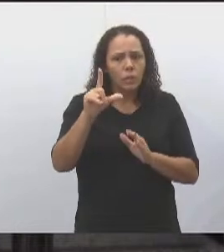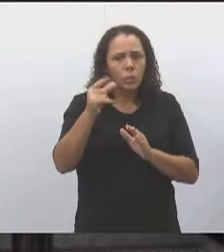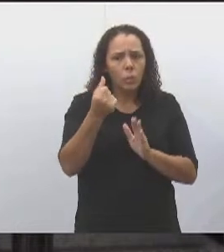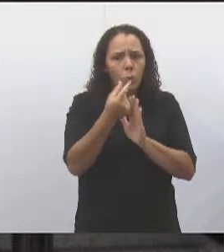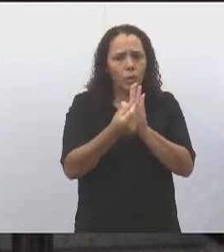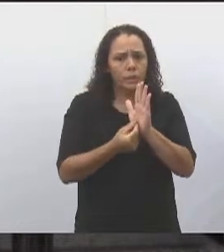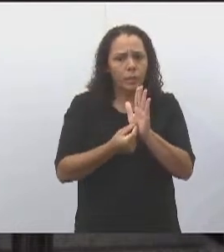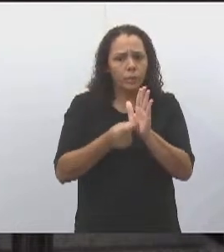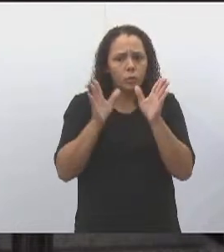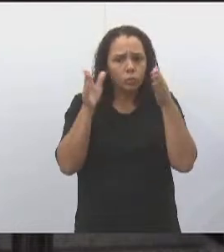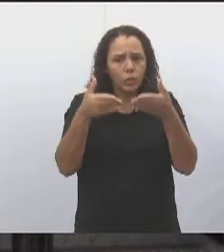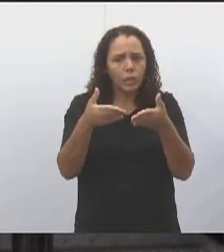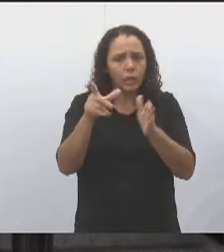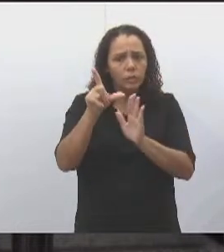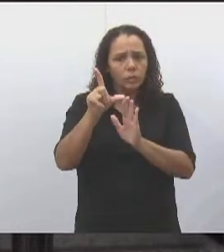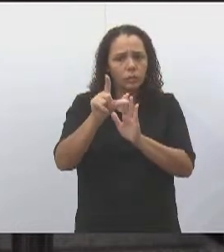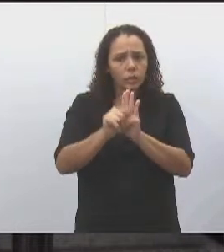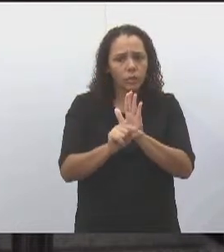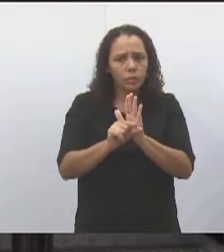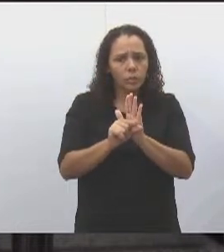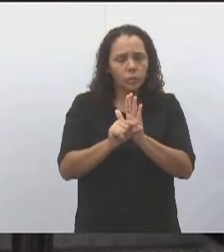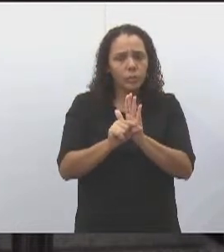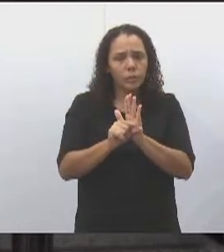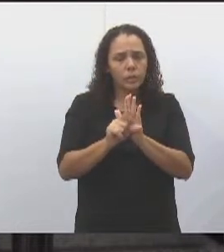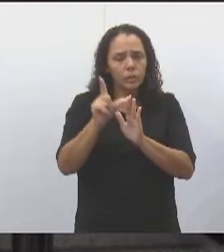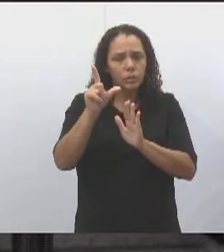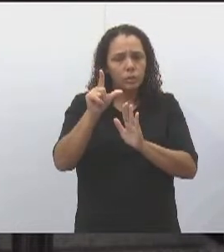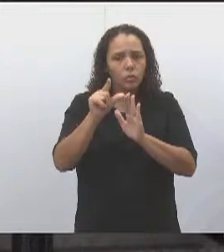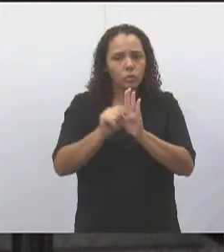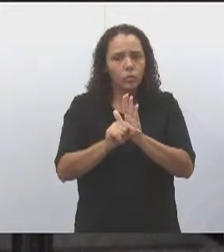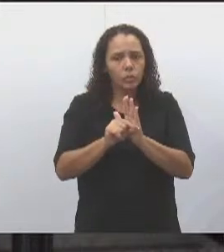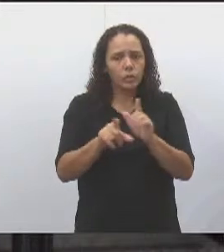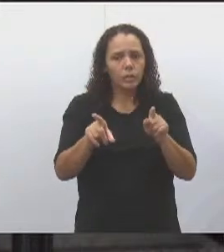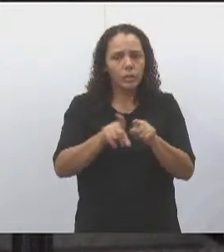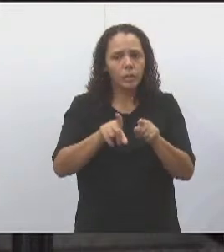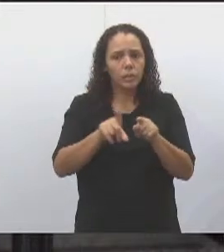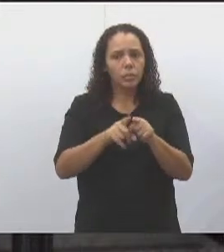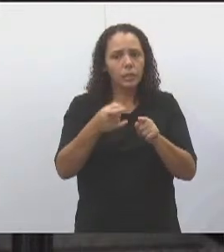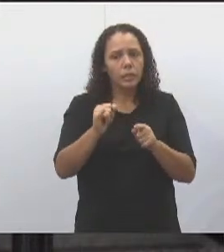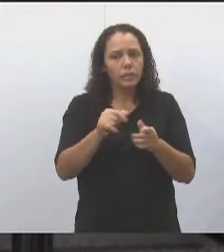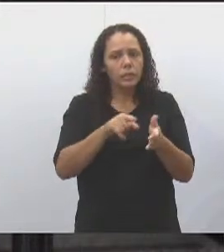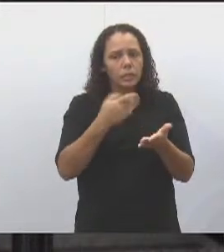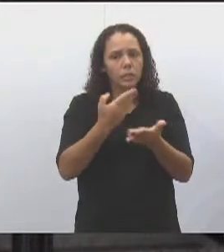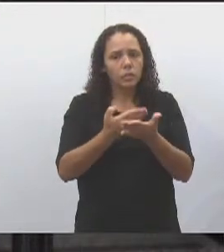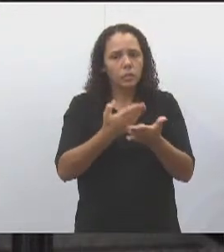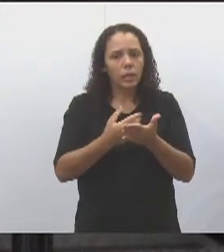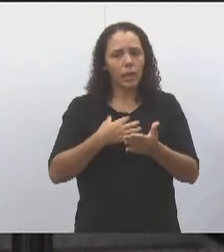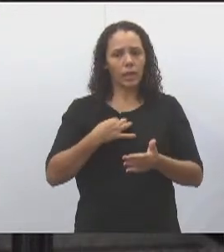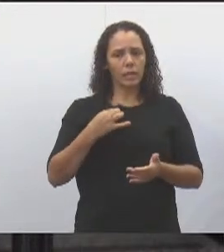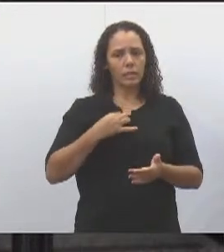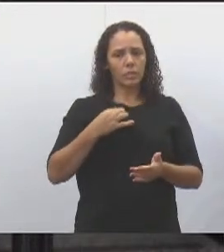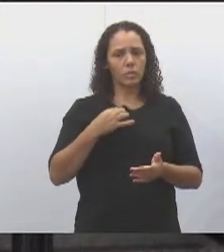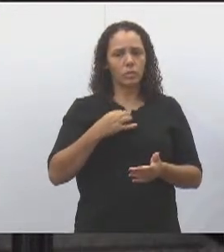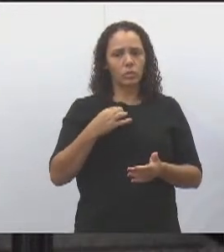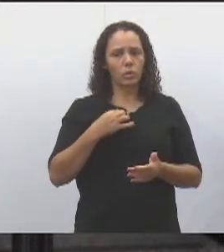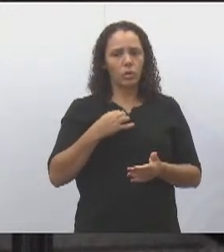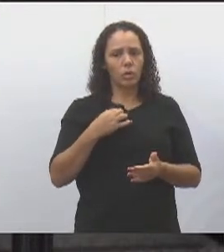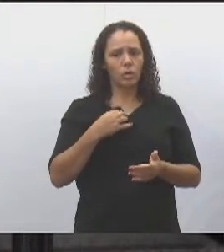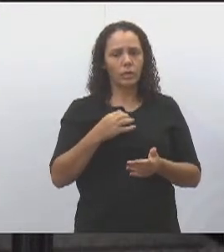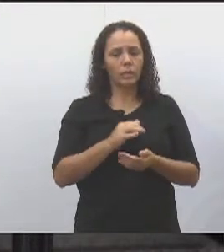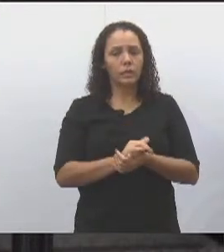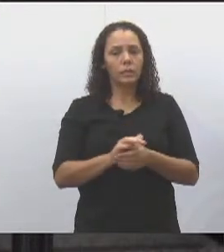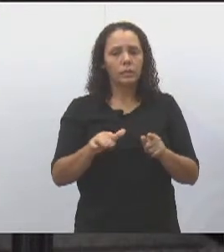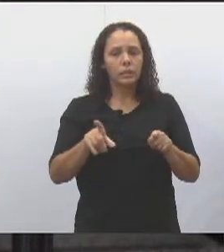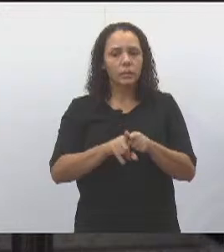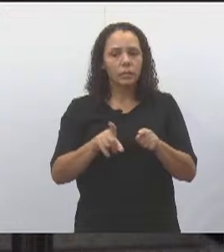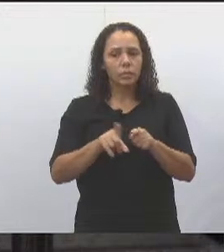orçamento. Não só estará diminuindo nominalmente o orçamento, como também, se você parar para analisar, os uniformes escolares não vai ter o reajuste da inflação.